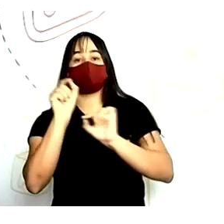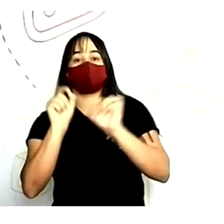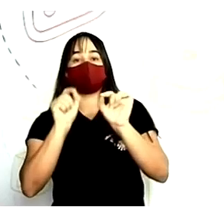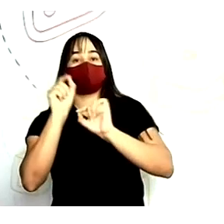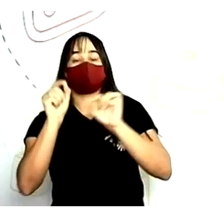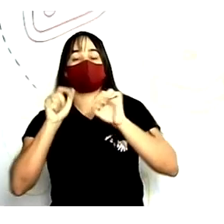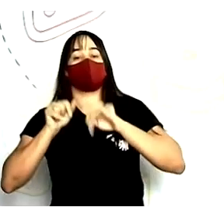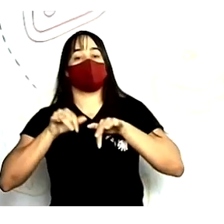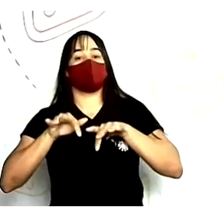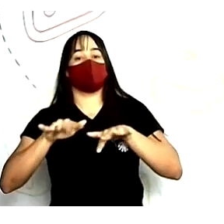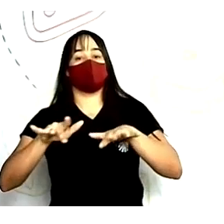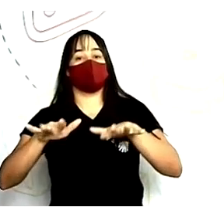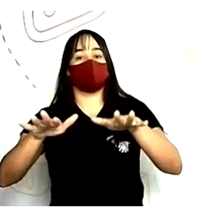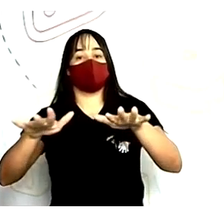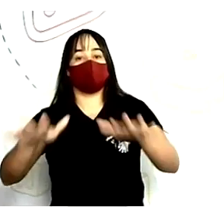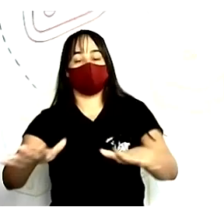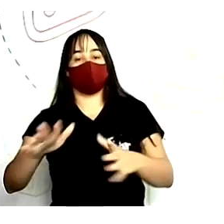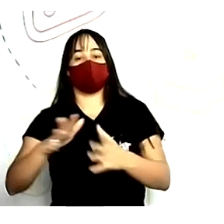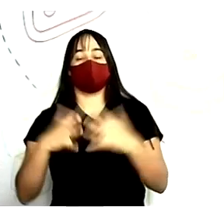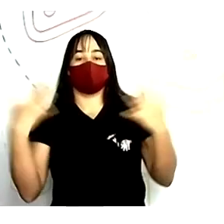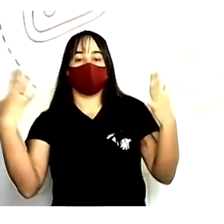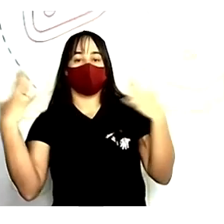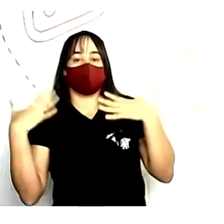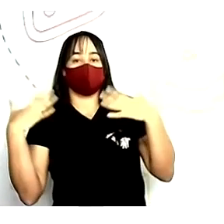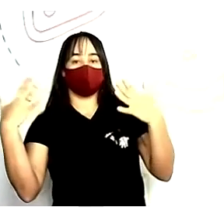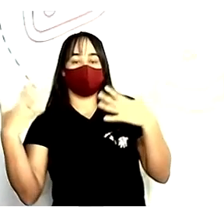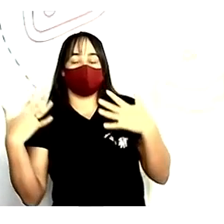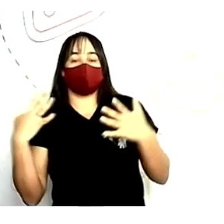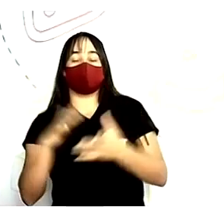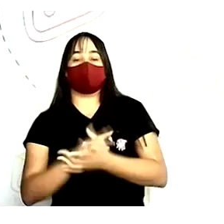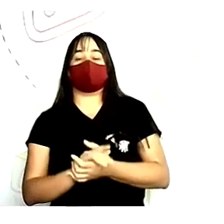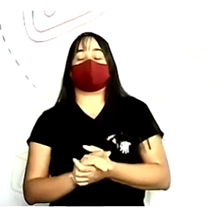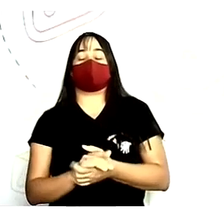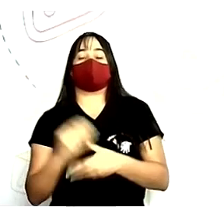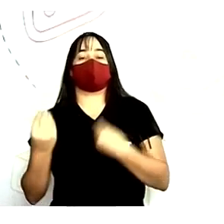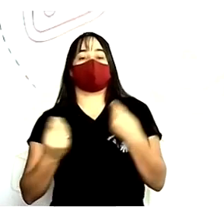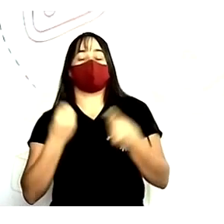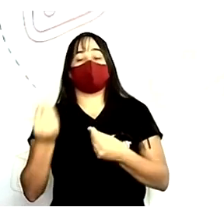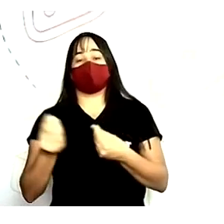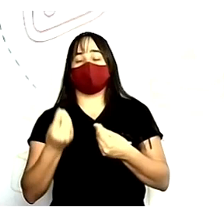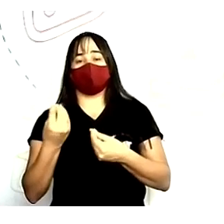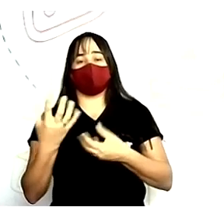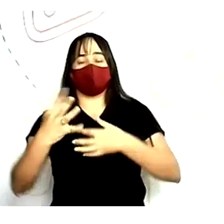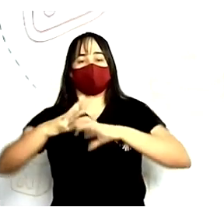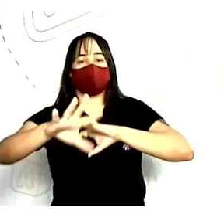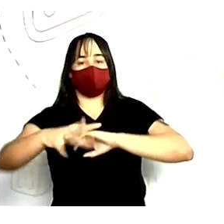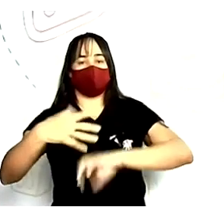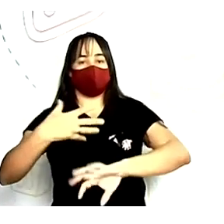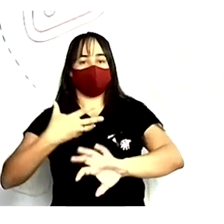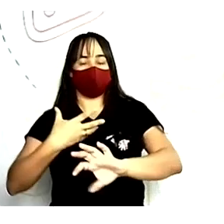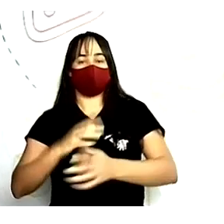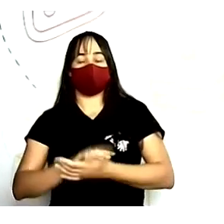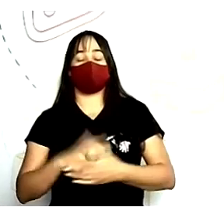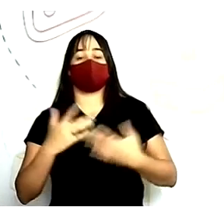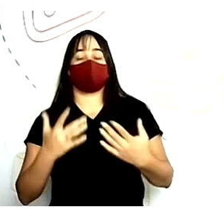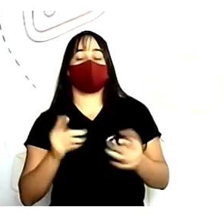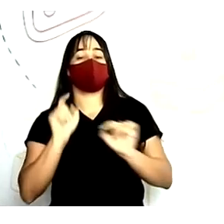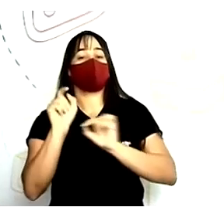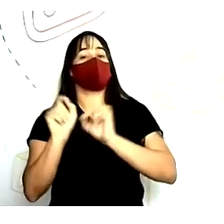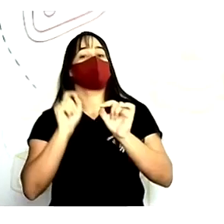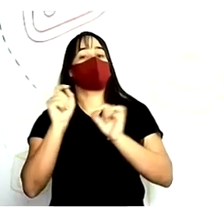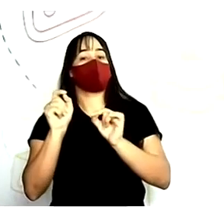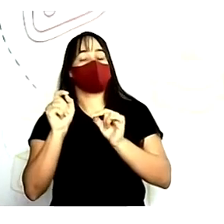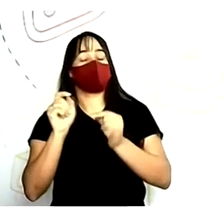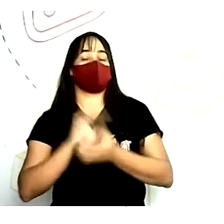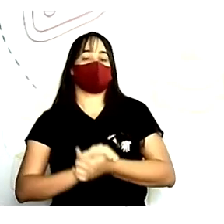quais são as três maneiras que podem ser transferidas esse calor? Primeiro, o que é a propagação? É a troca de